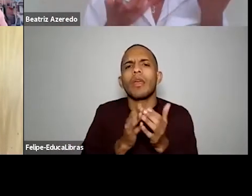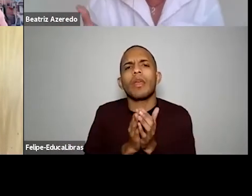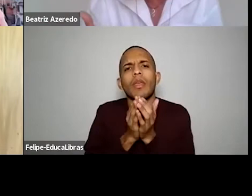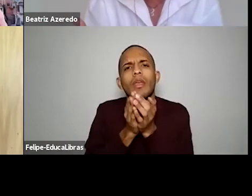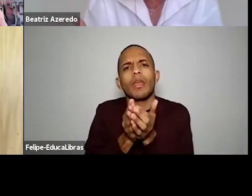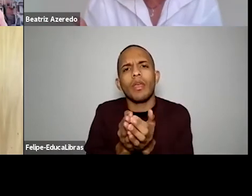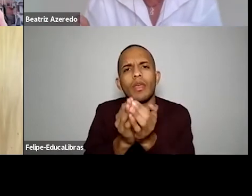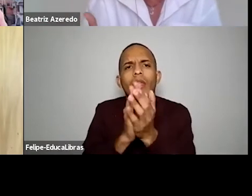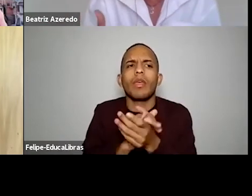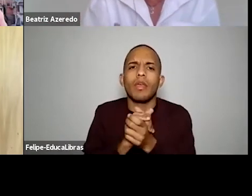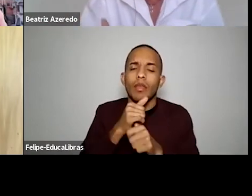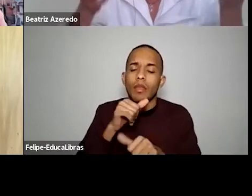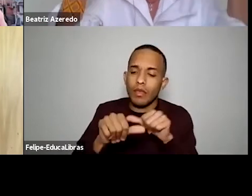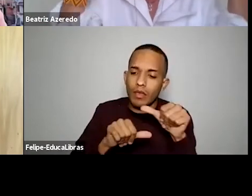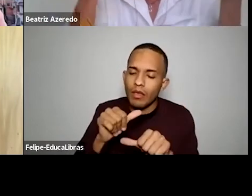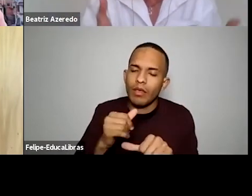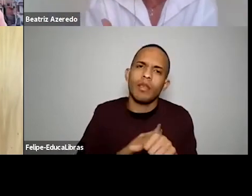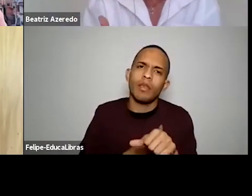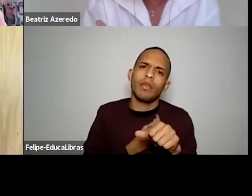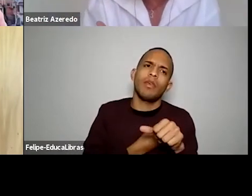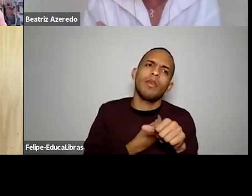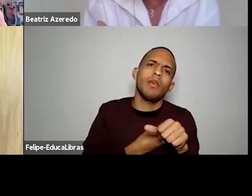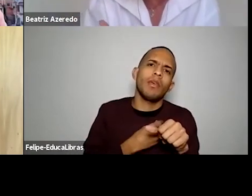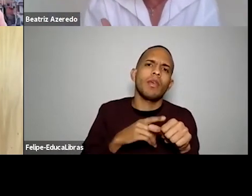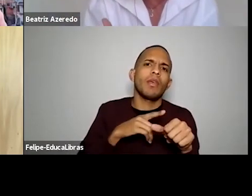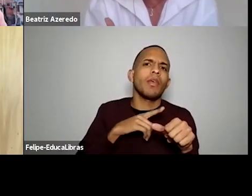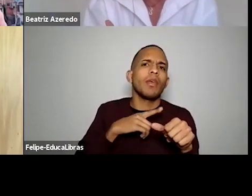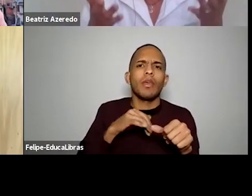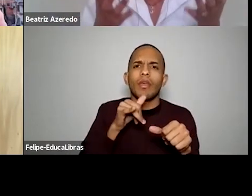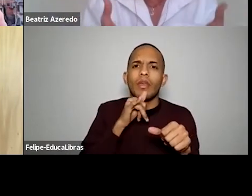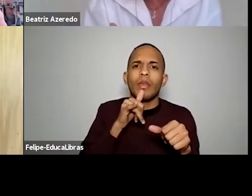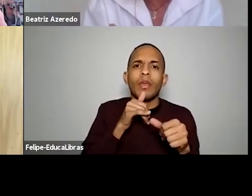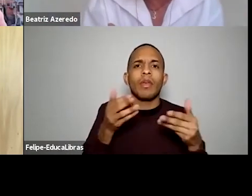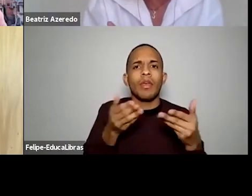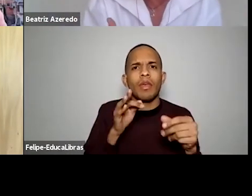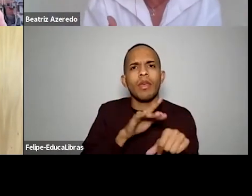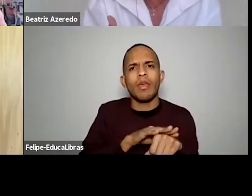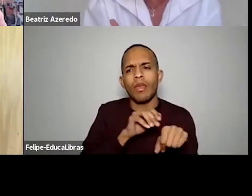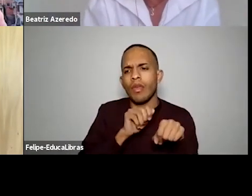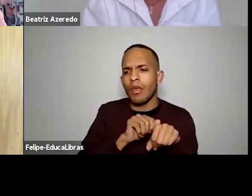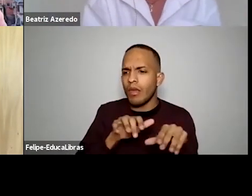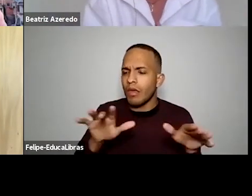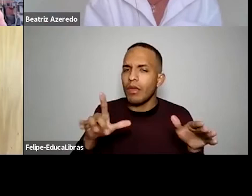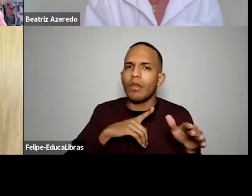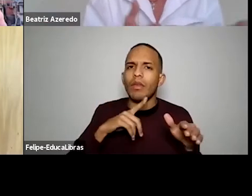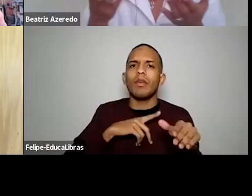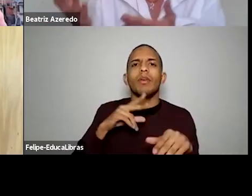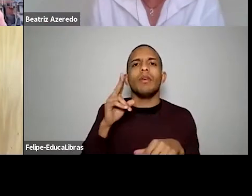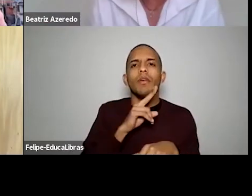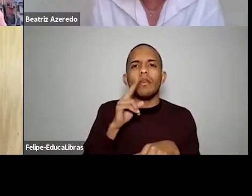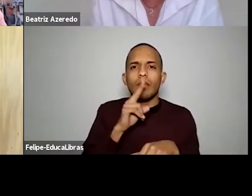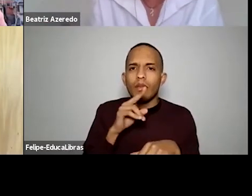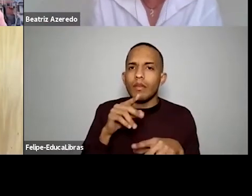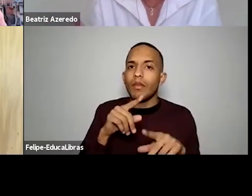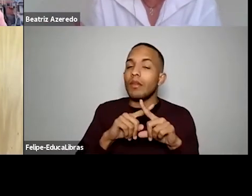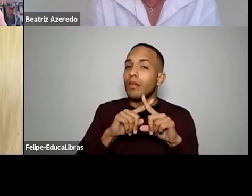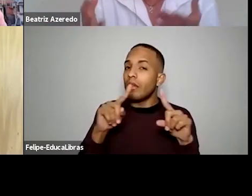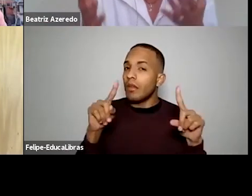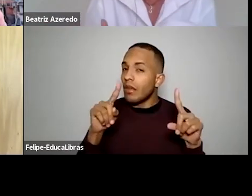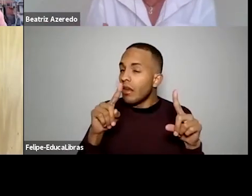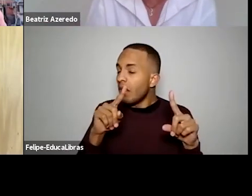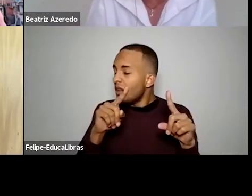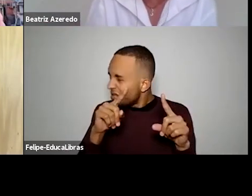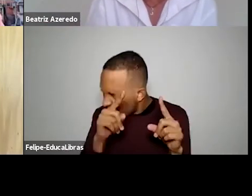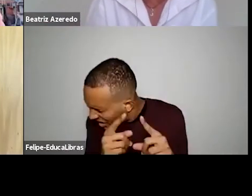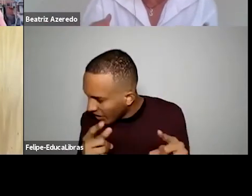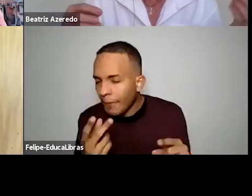com a mudança no cenário. Então estamos no meio da pandemia, tem questões emergenciais, mas geração de renda